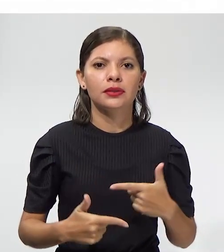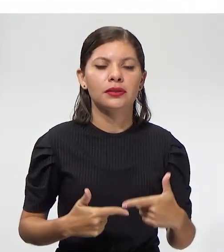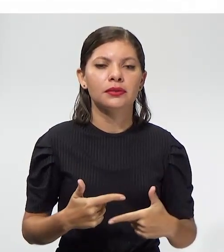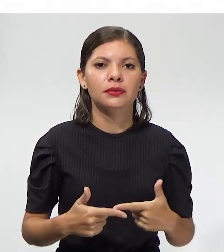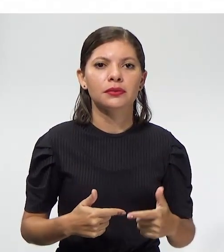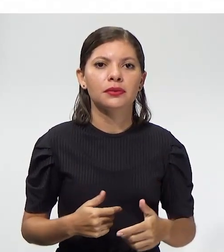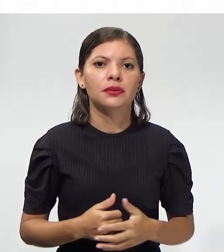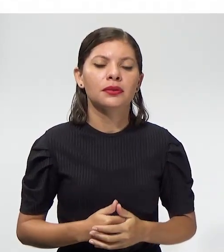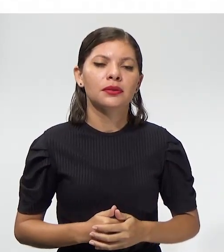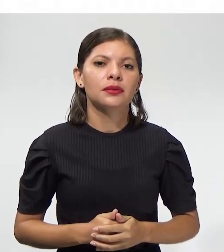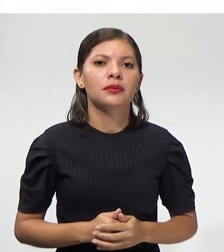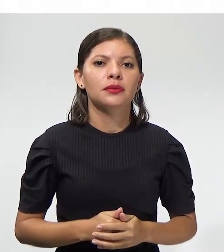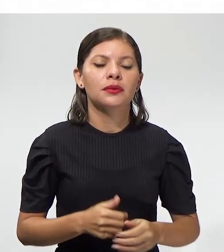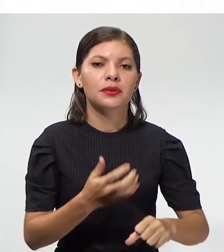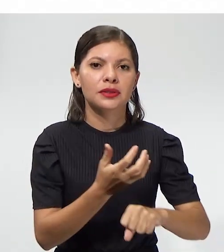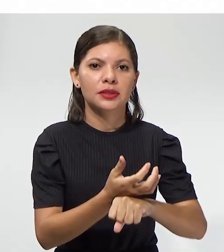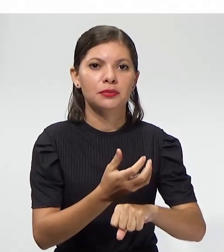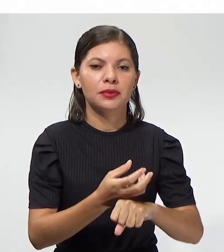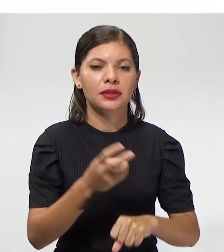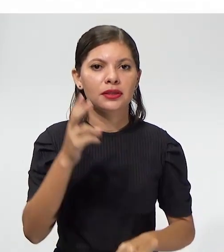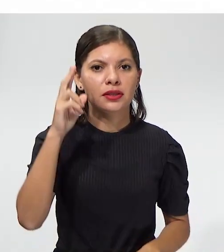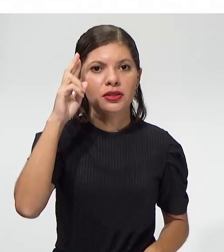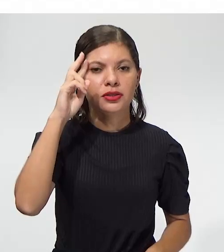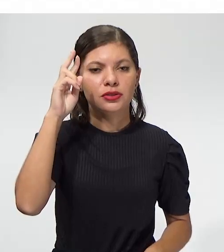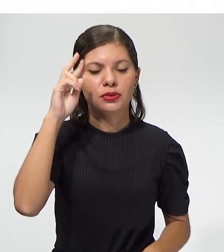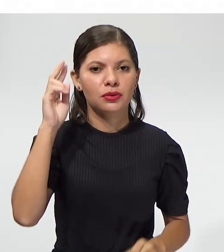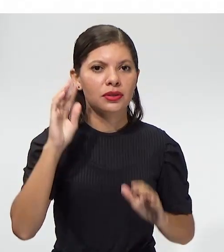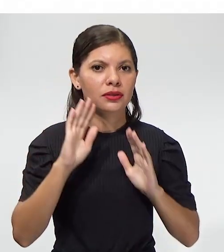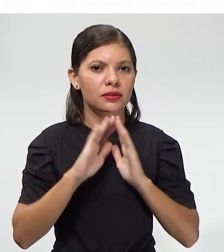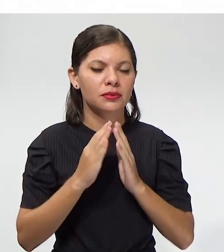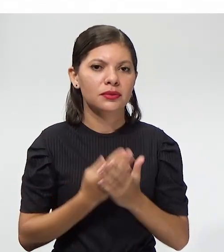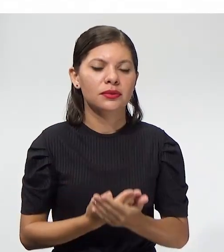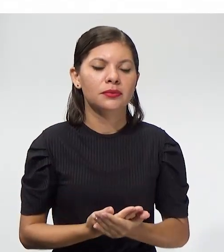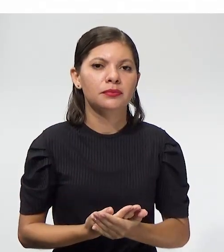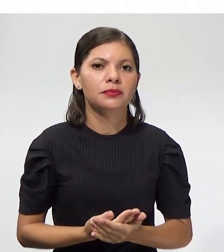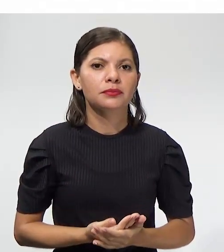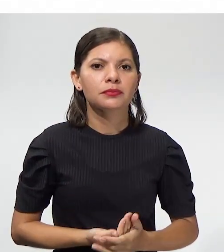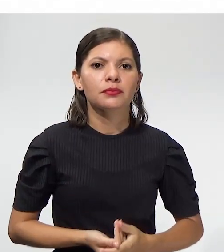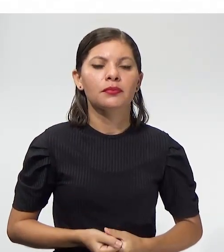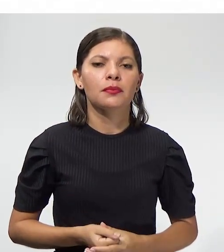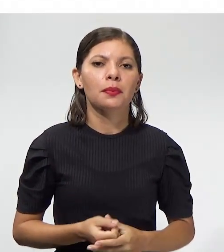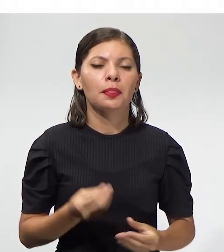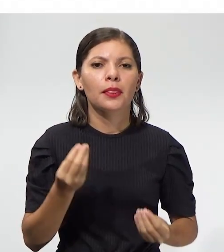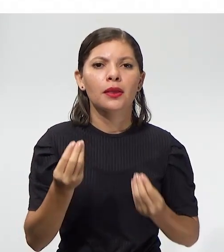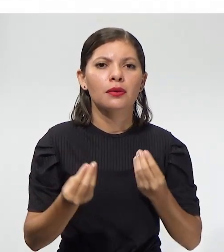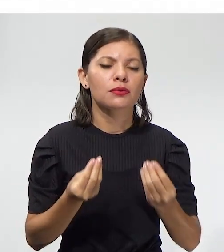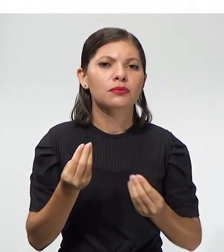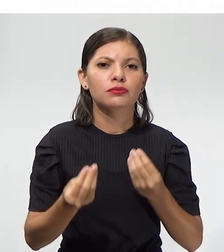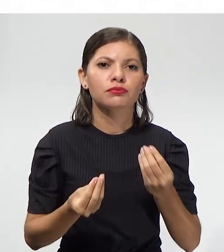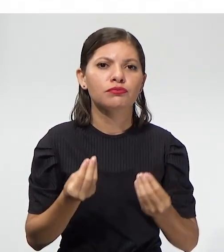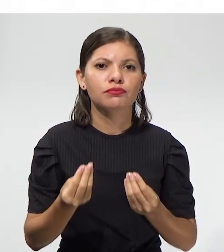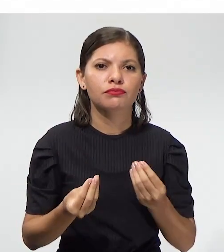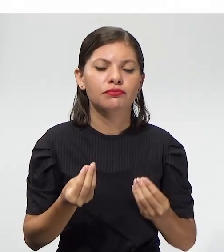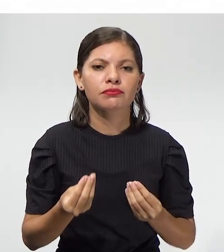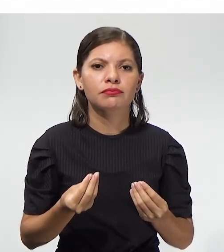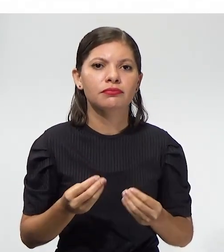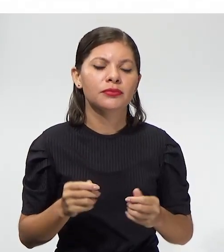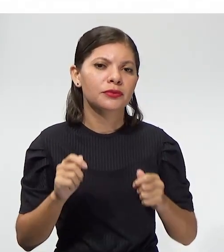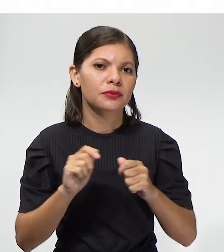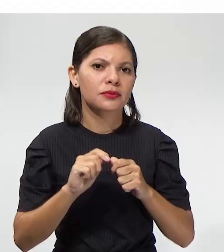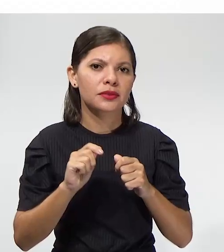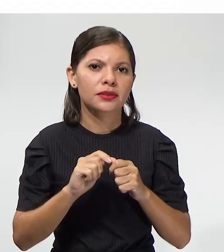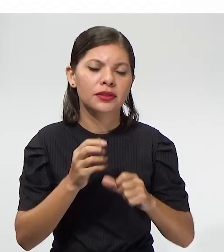uma disciplina de história da educação, como eu posso fazer para não atuar nessa